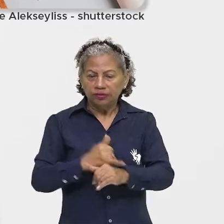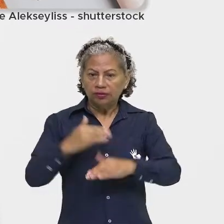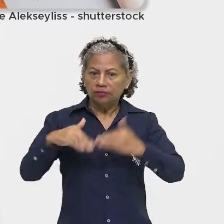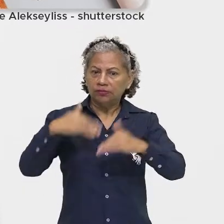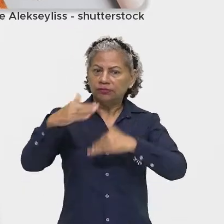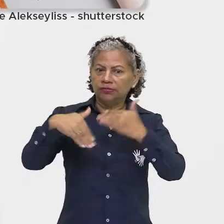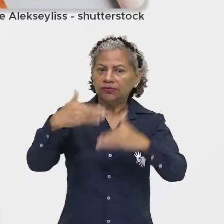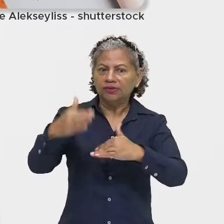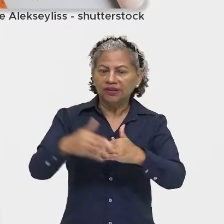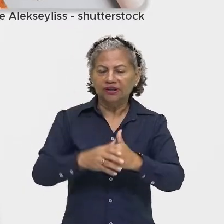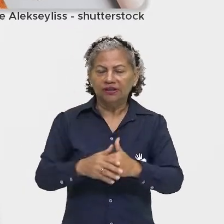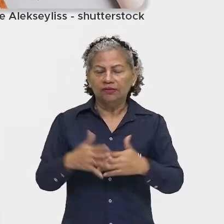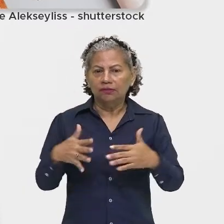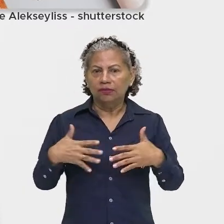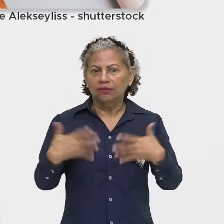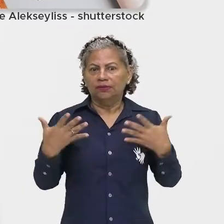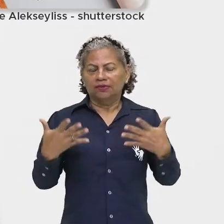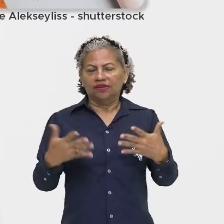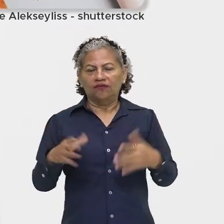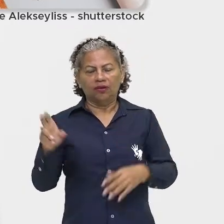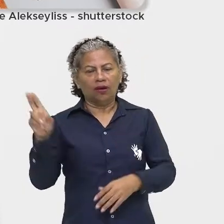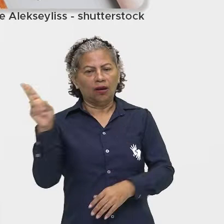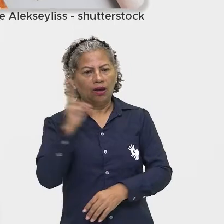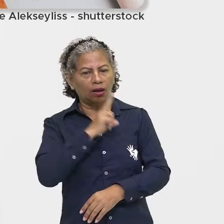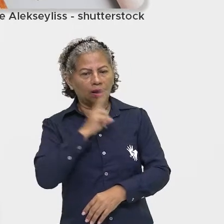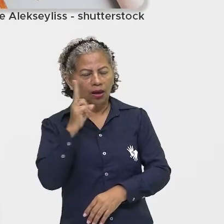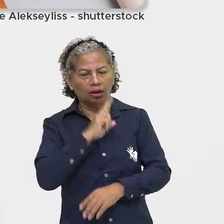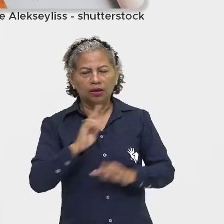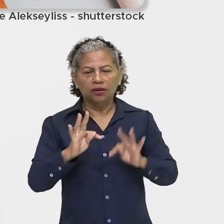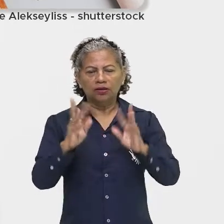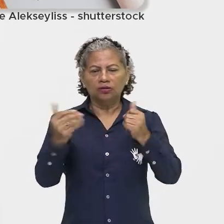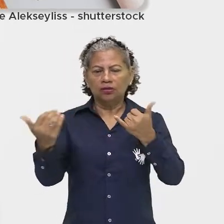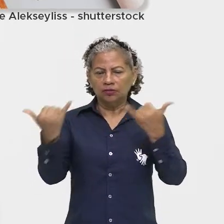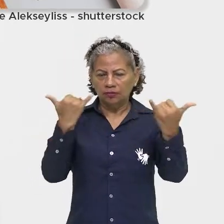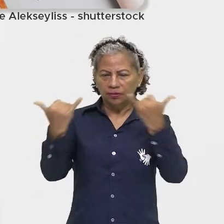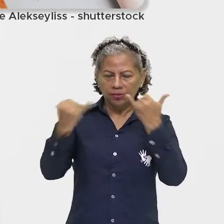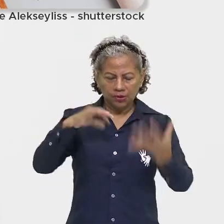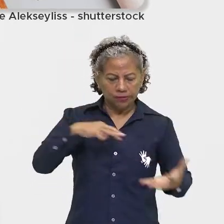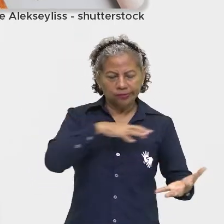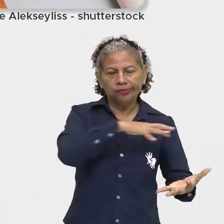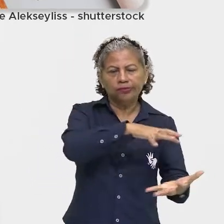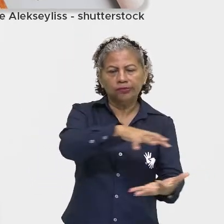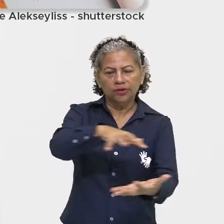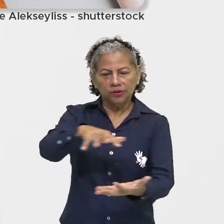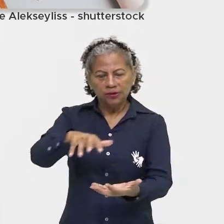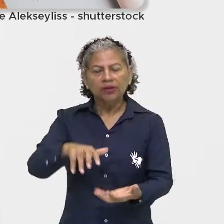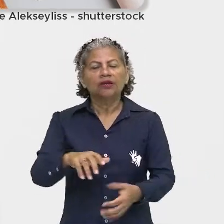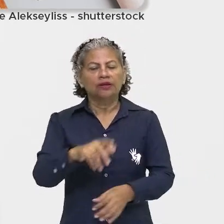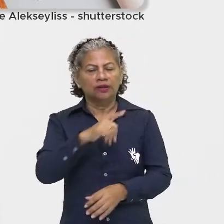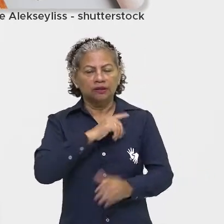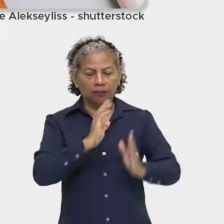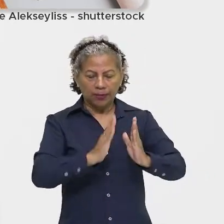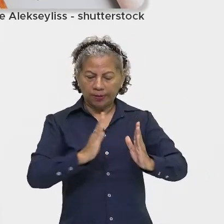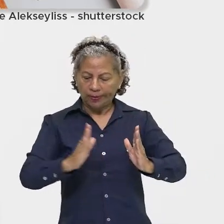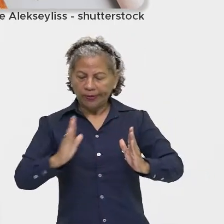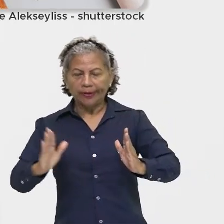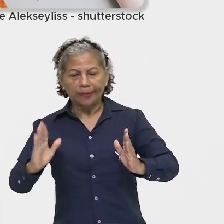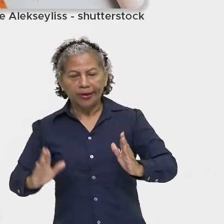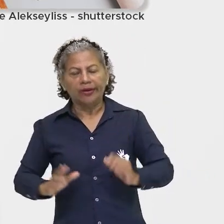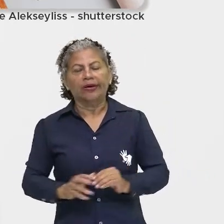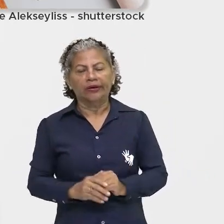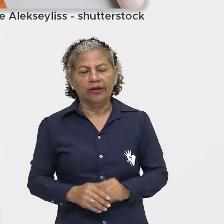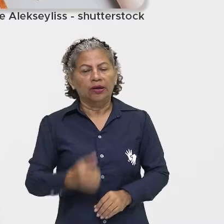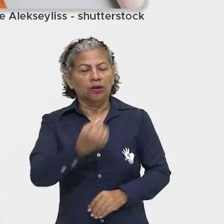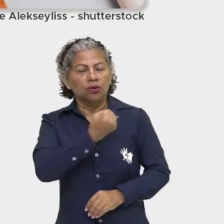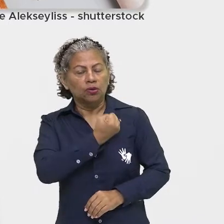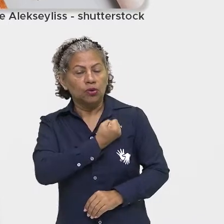e surpreendentemente rápido. E todas as informações do mundo real foram convertidas em uma sequência numérica chamada de